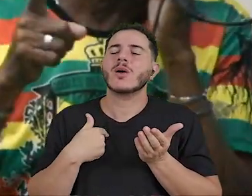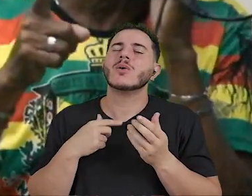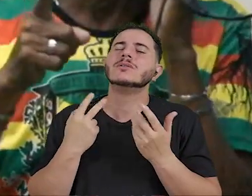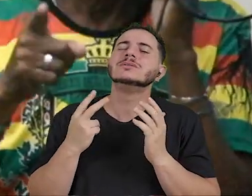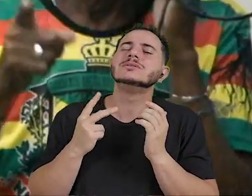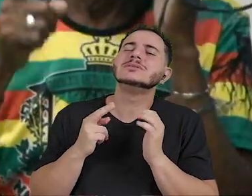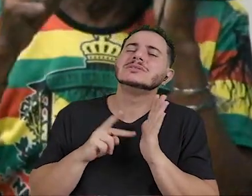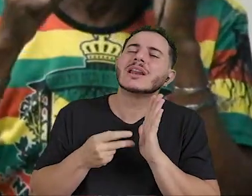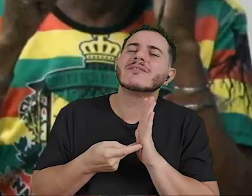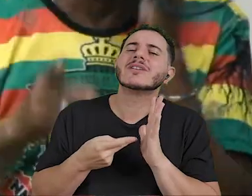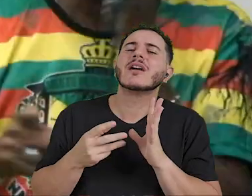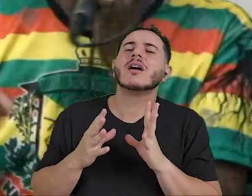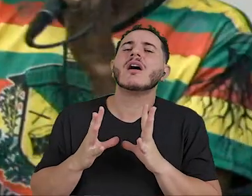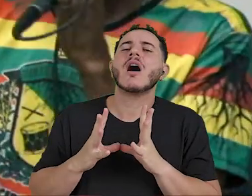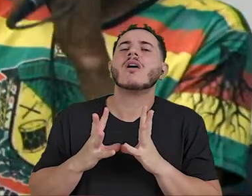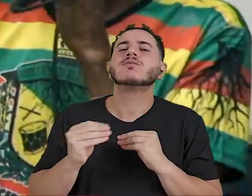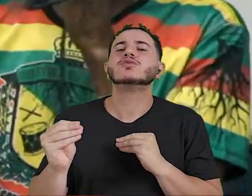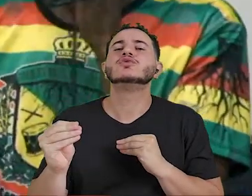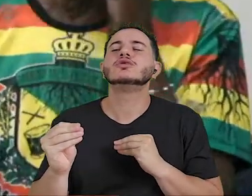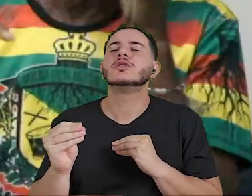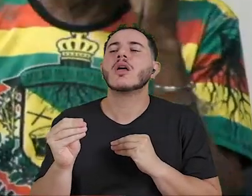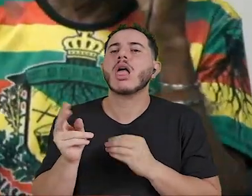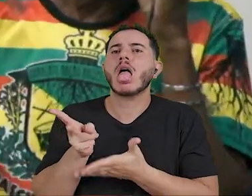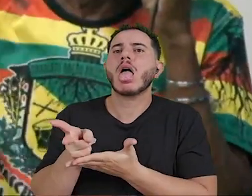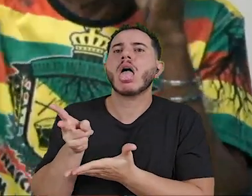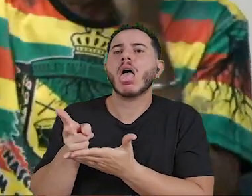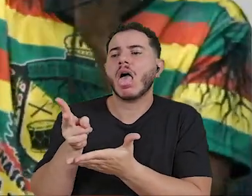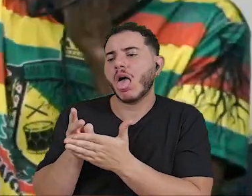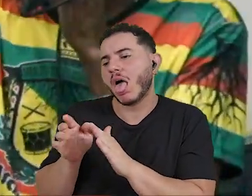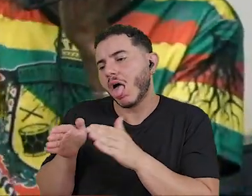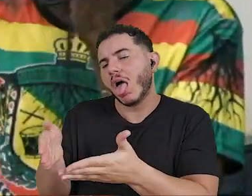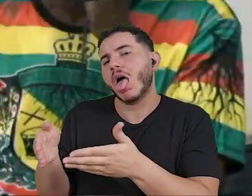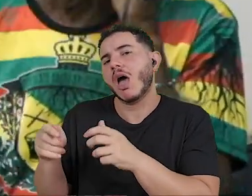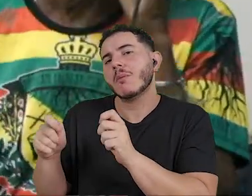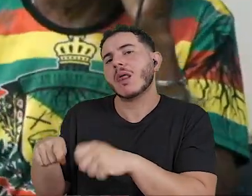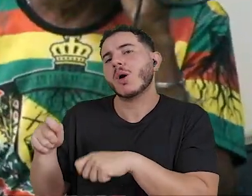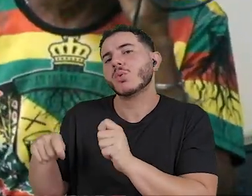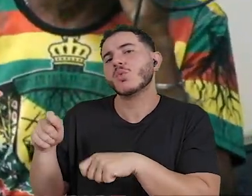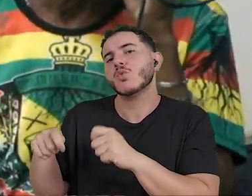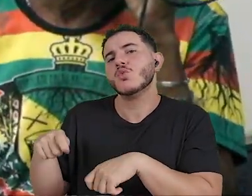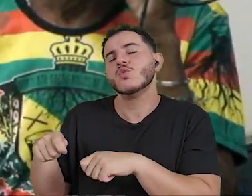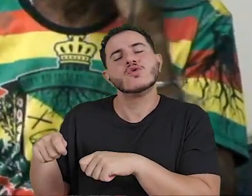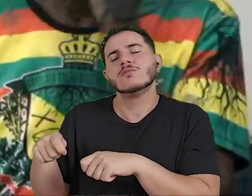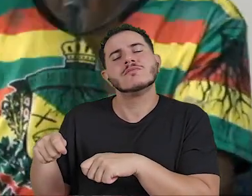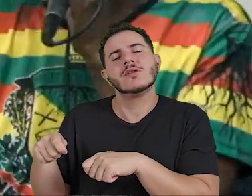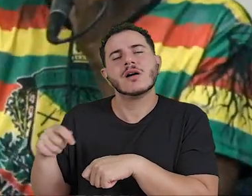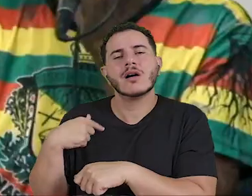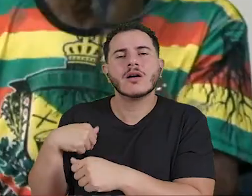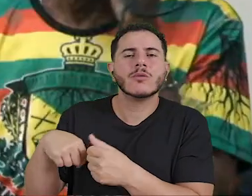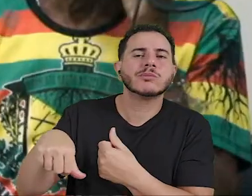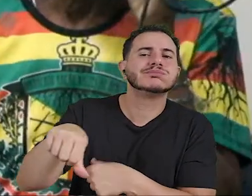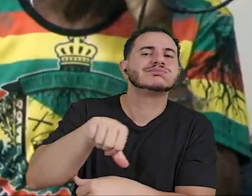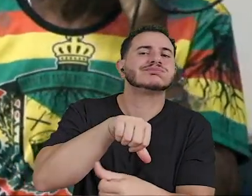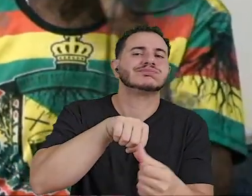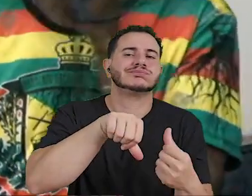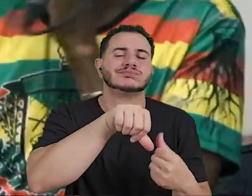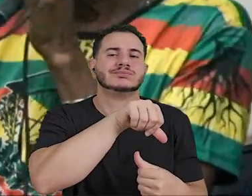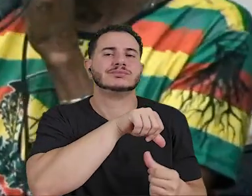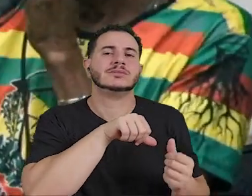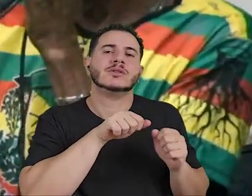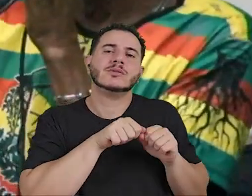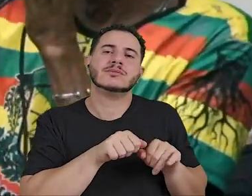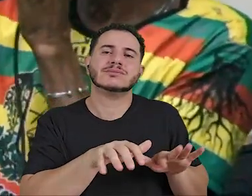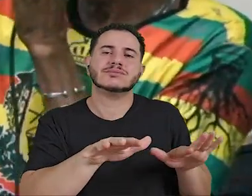Fugindo. Vem a segunda alternativa que volta e bota dentro do maracatu. Já tinha uma vez. Aí volta e